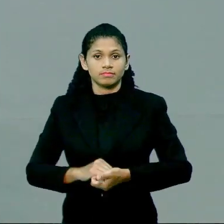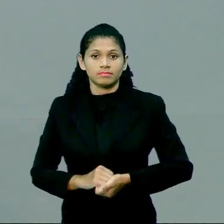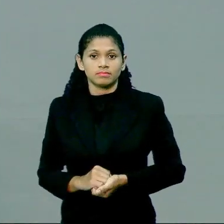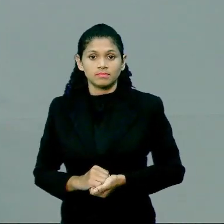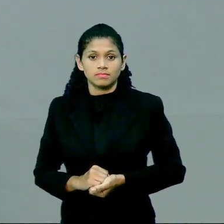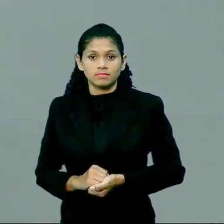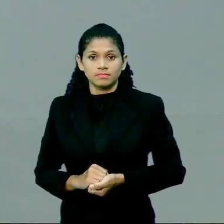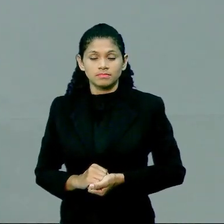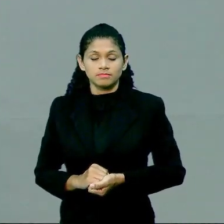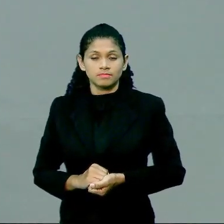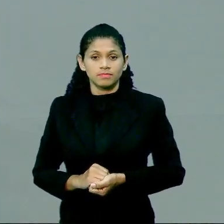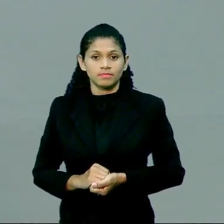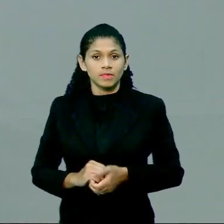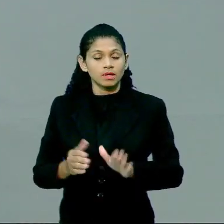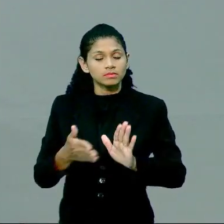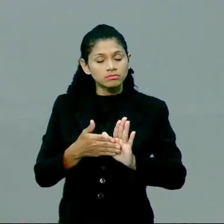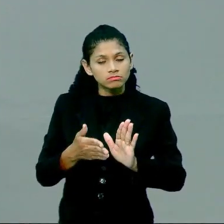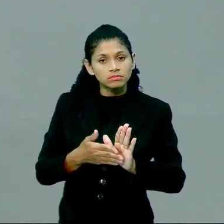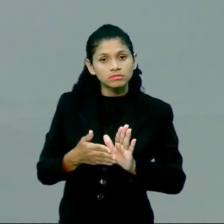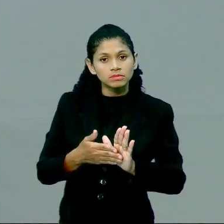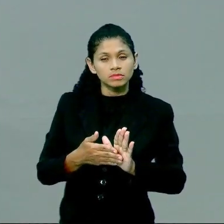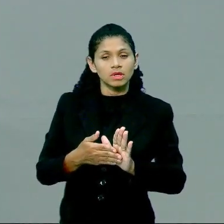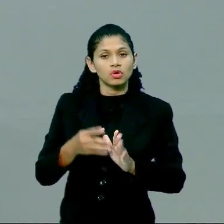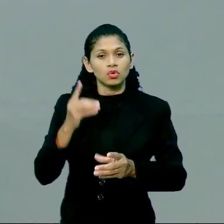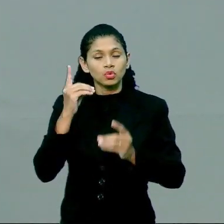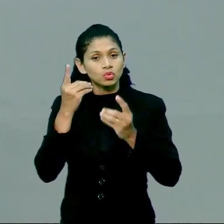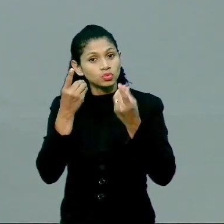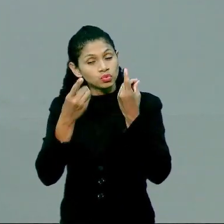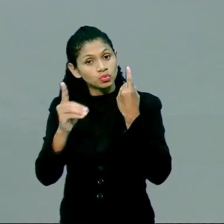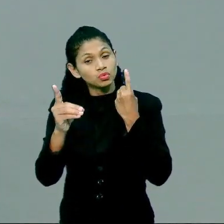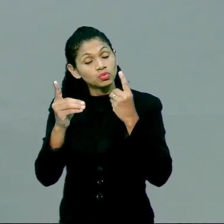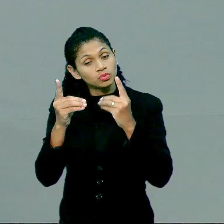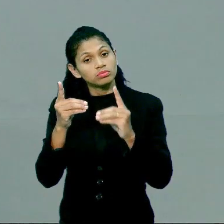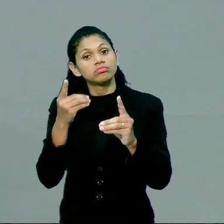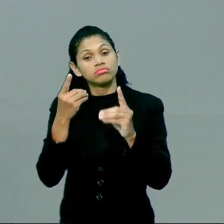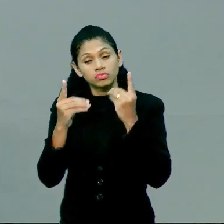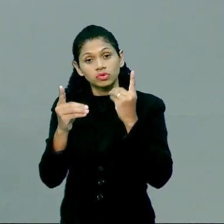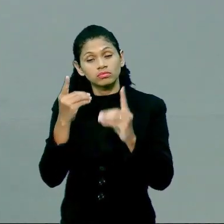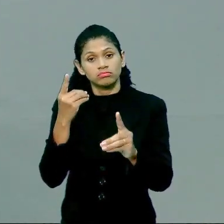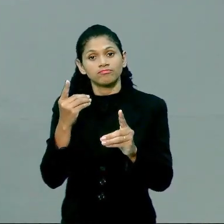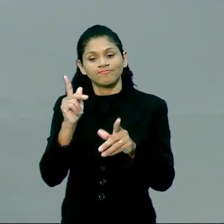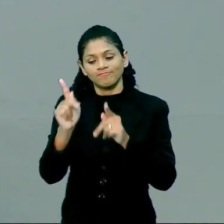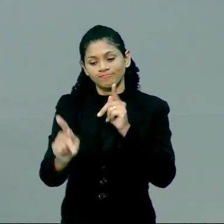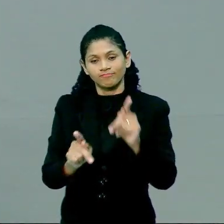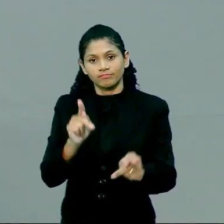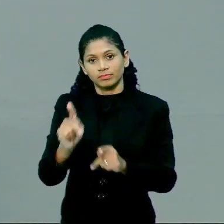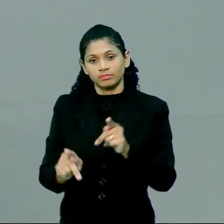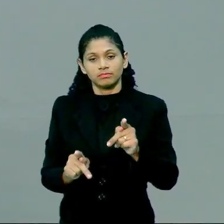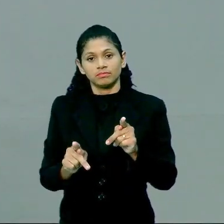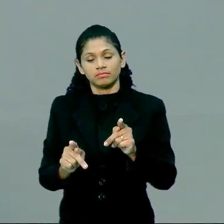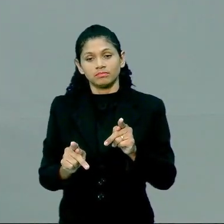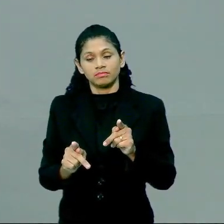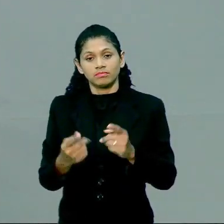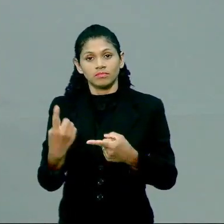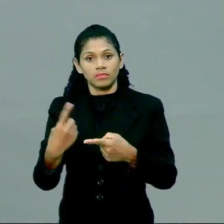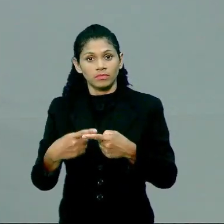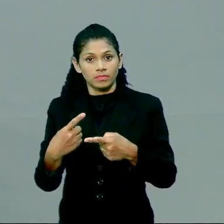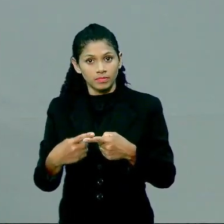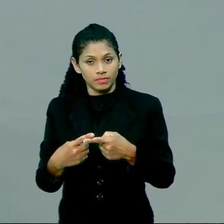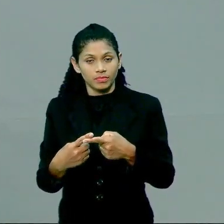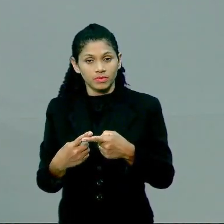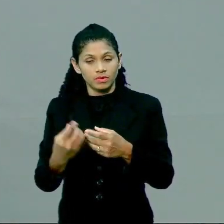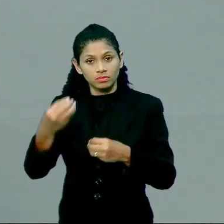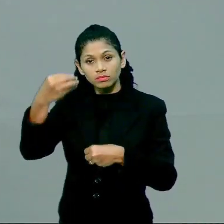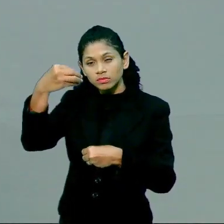aí das expressões idiomáticas porque idiomáticas porque elas estão inseridas em um determinado código